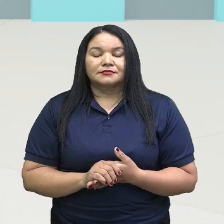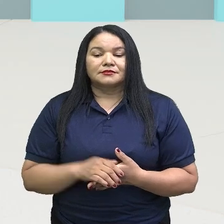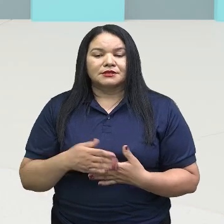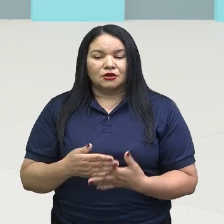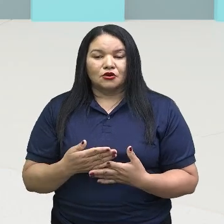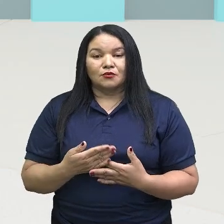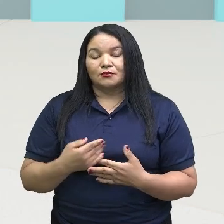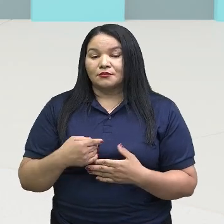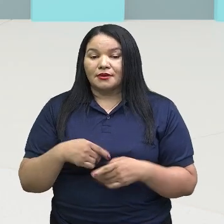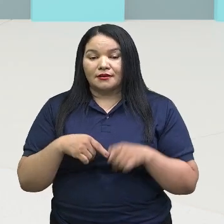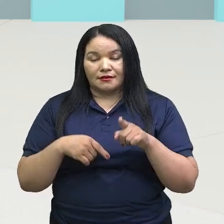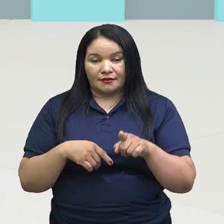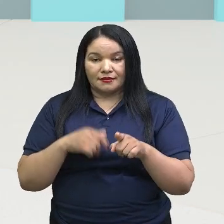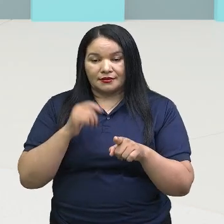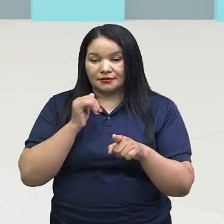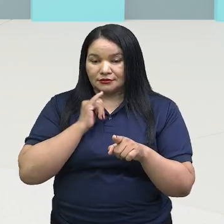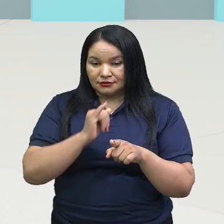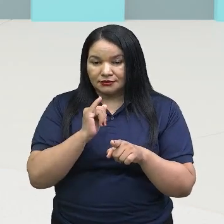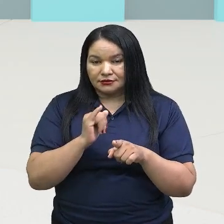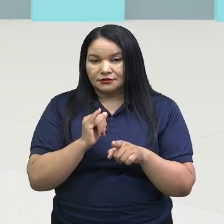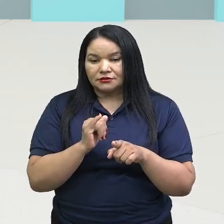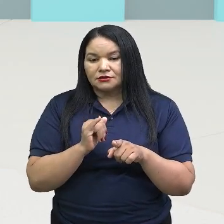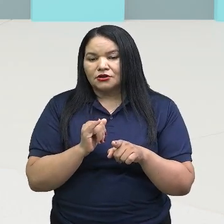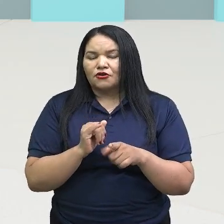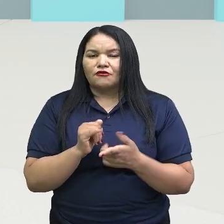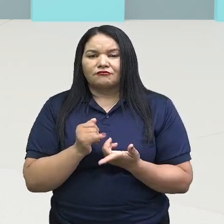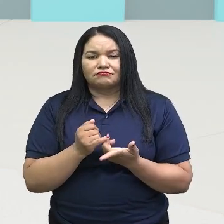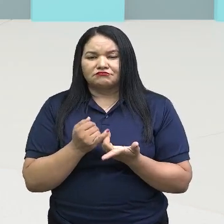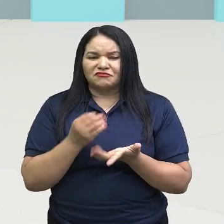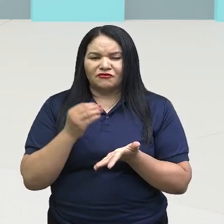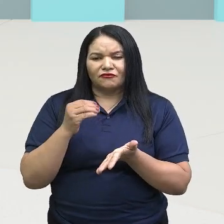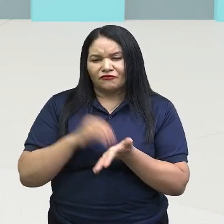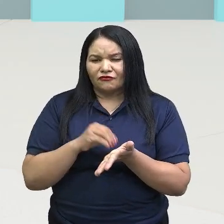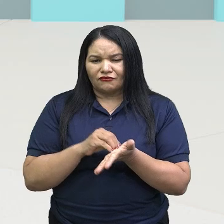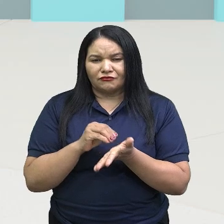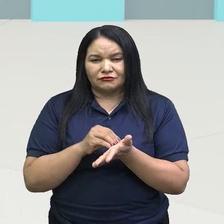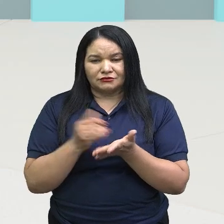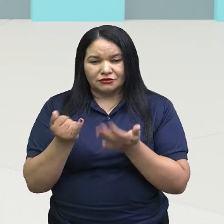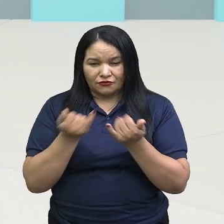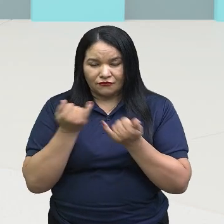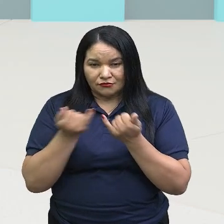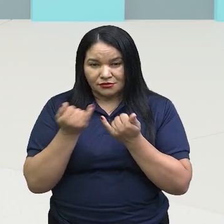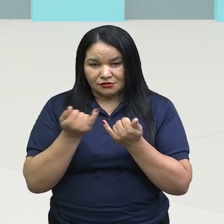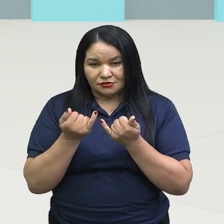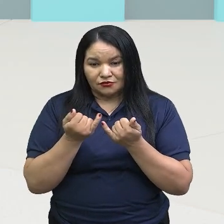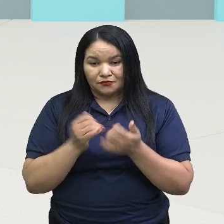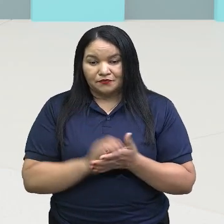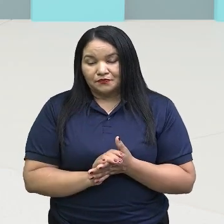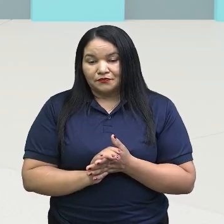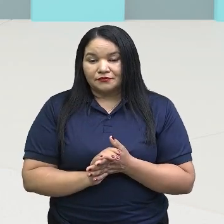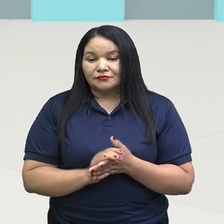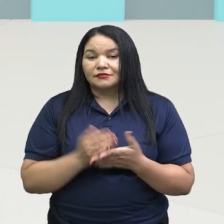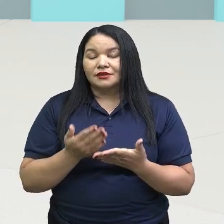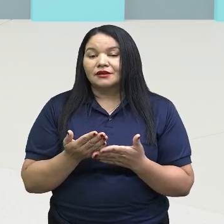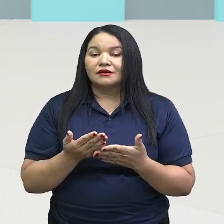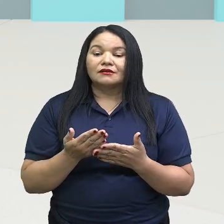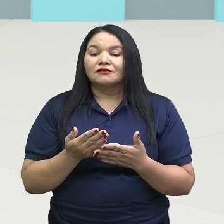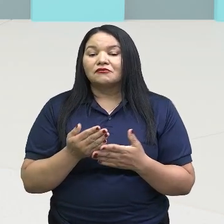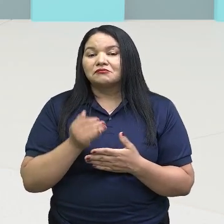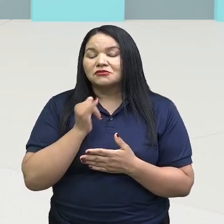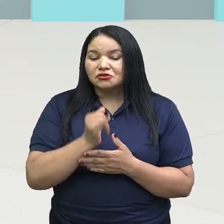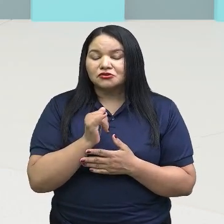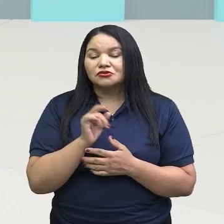digo ela disse, fica faltando uma informação, por isso que eu deixei em destaque. Ela disse o